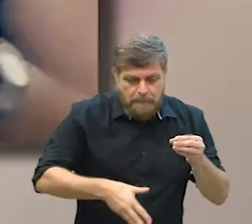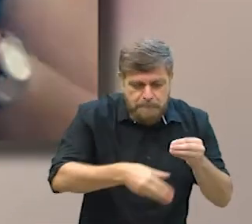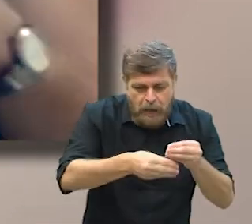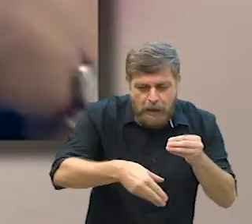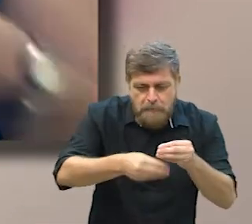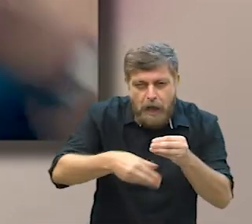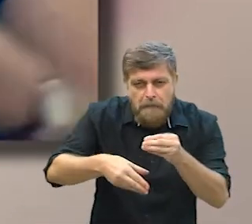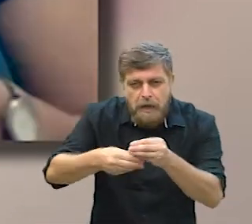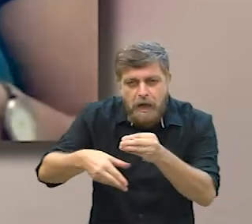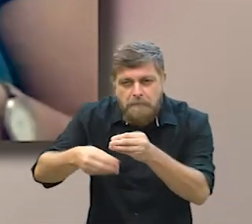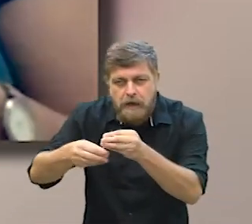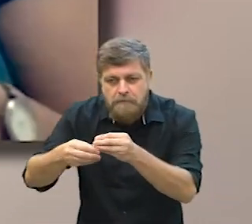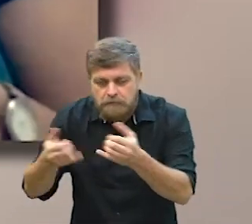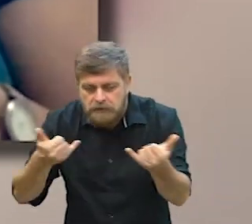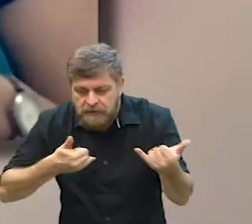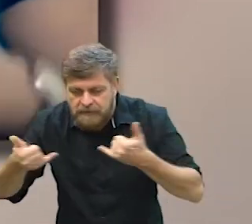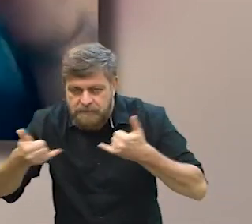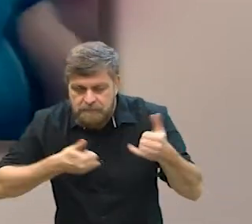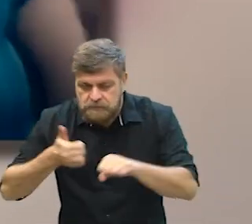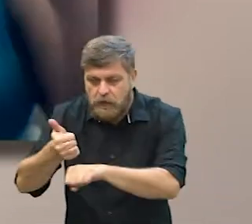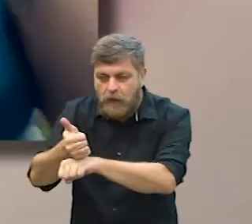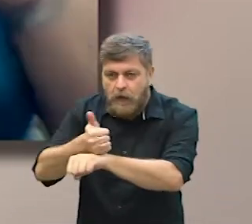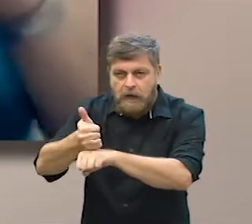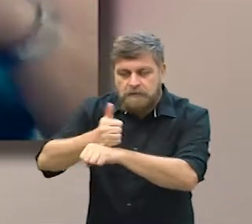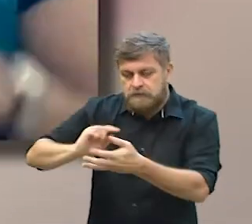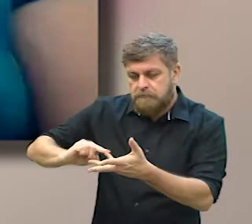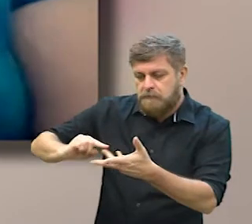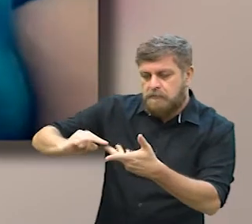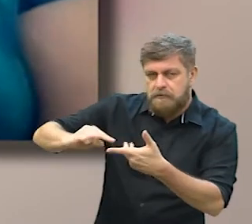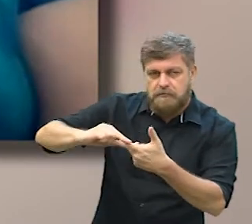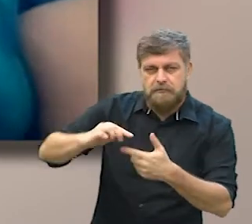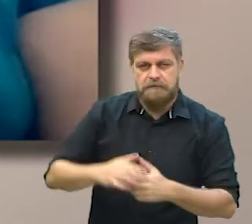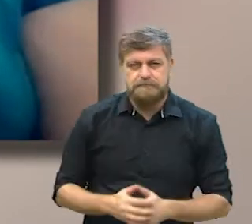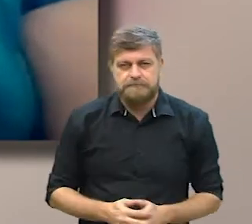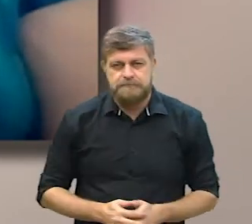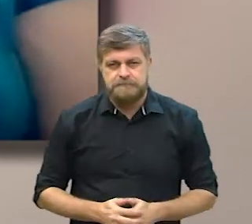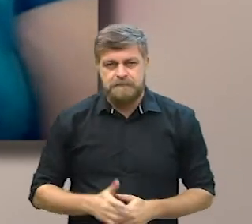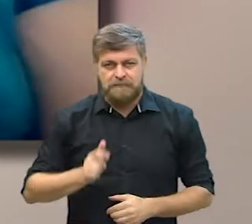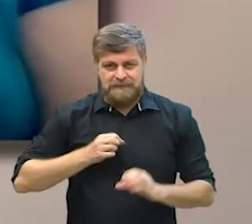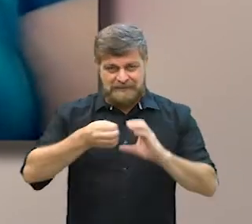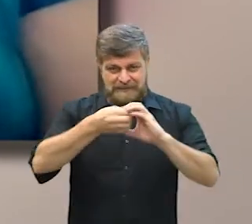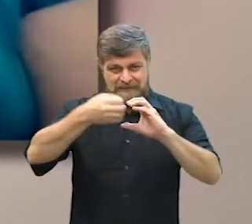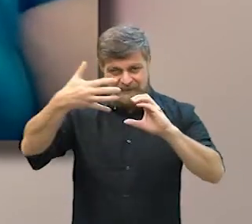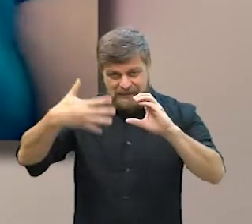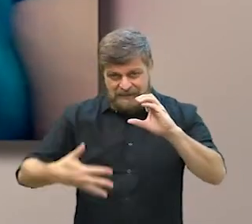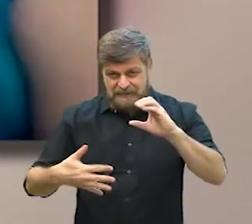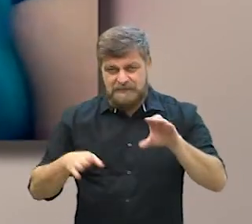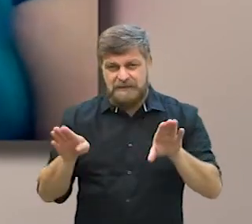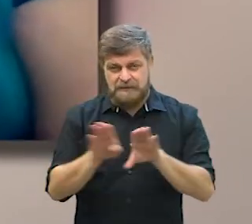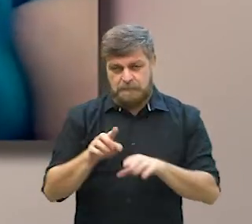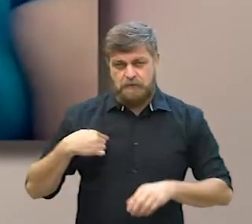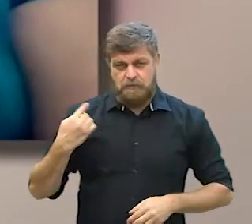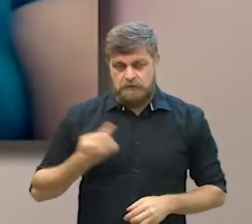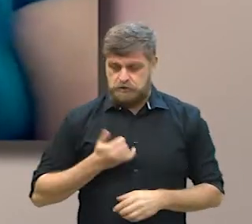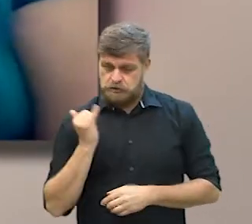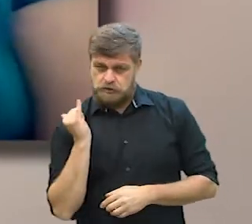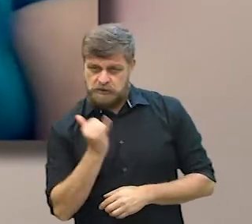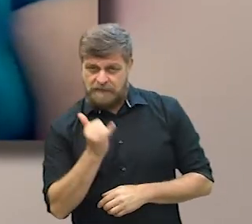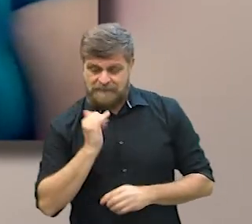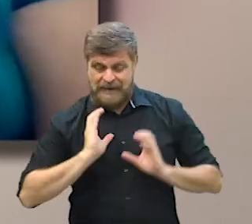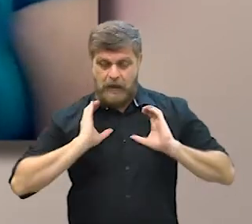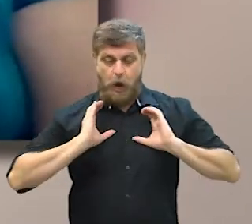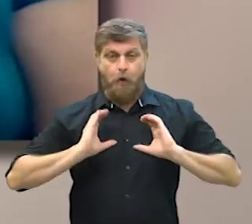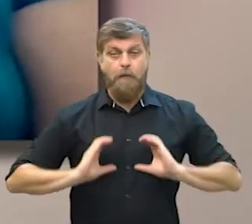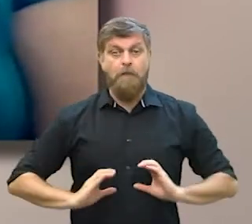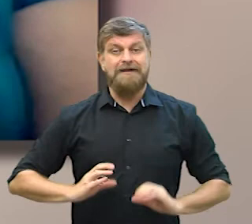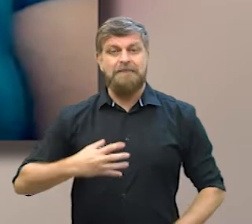vai reunindo essas informações, tá, desses vários aspectos. E dentre essas características, né, quando a gente fala